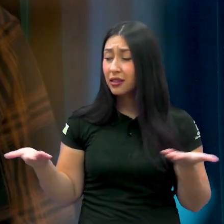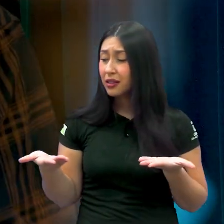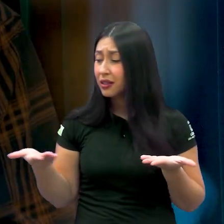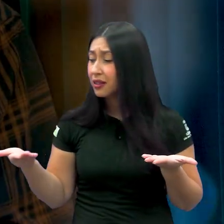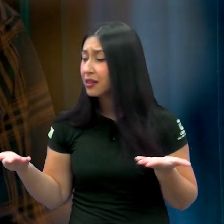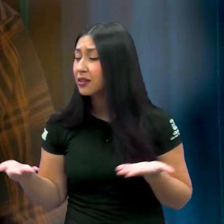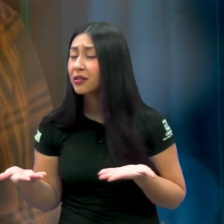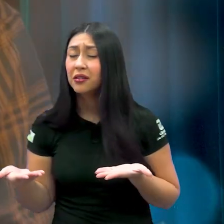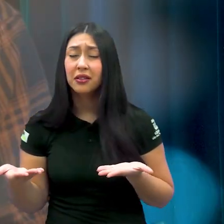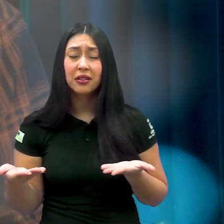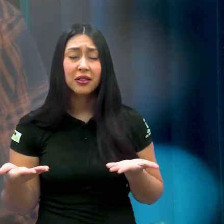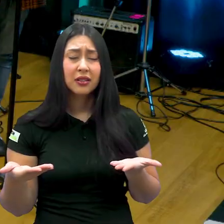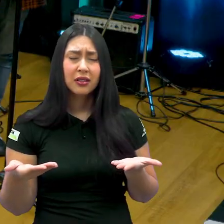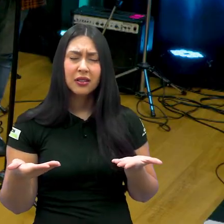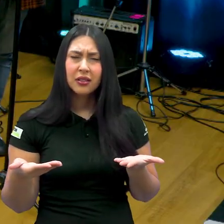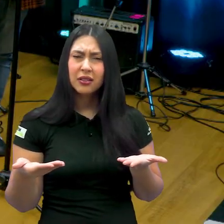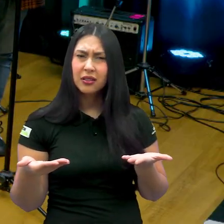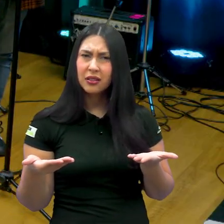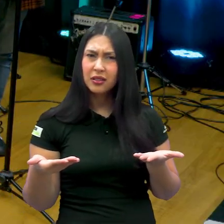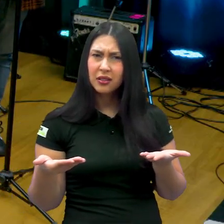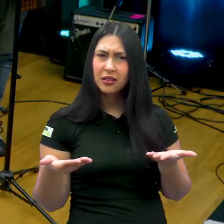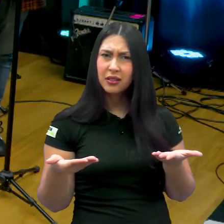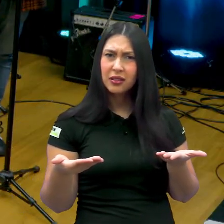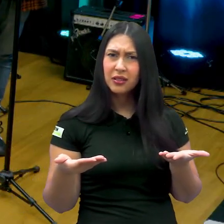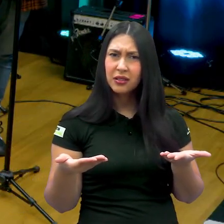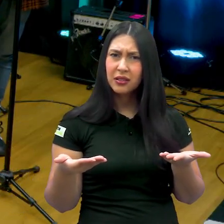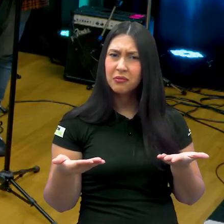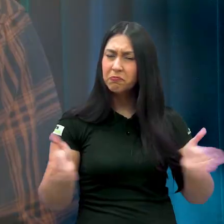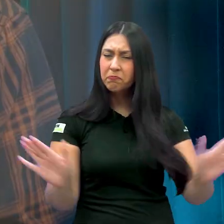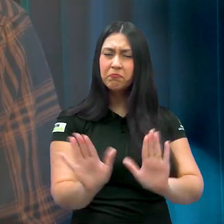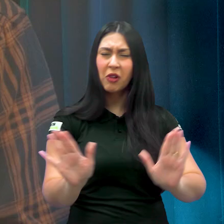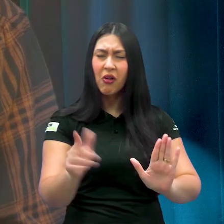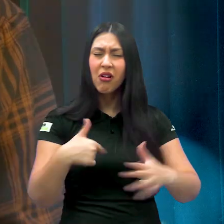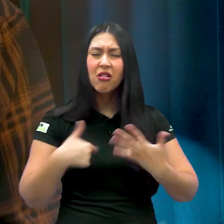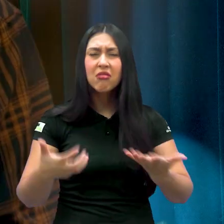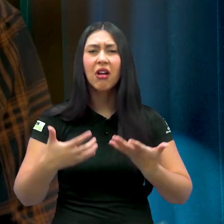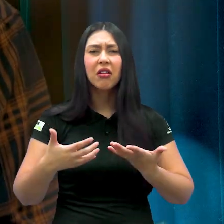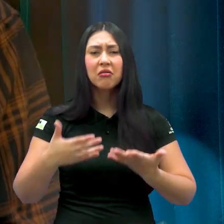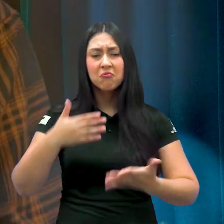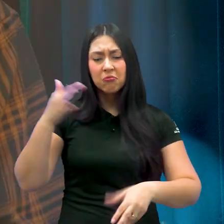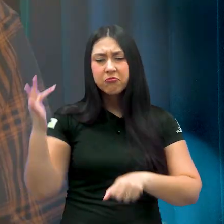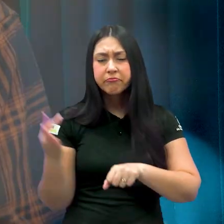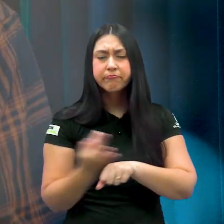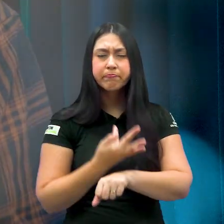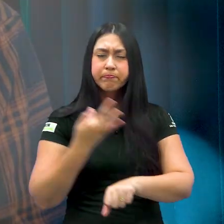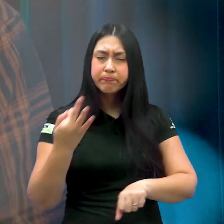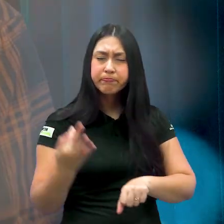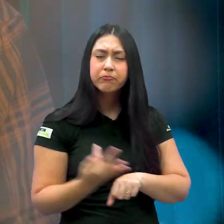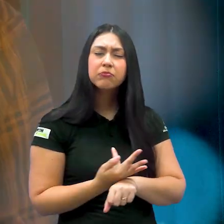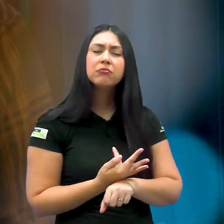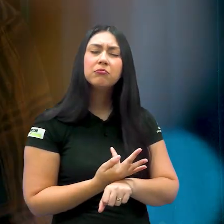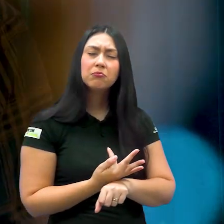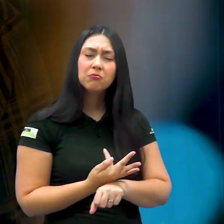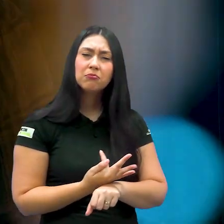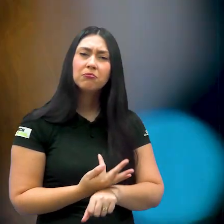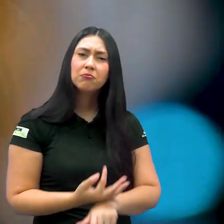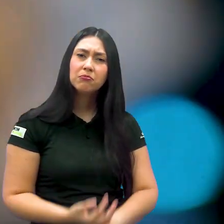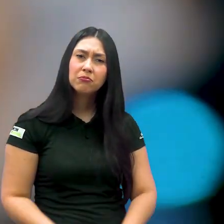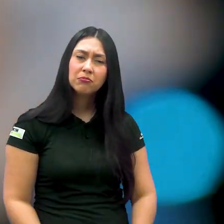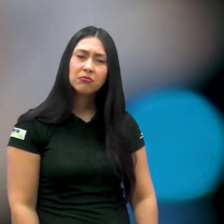desperdicei, agora não vou ser contumaz.